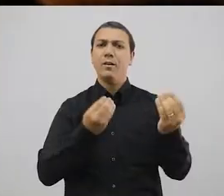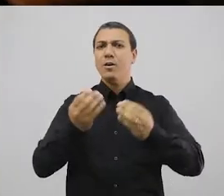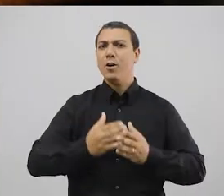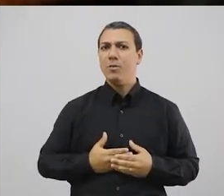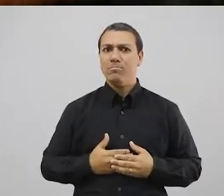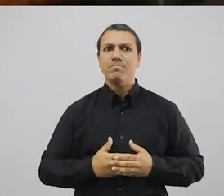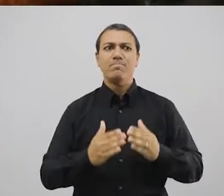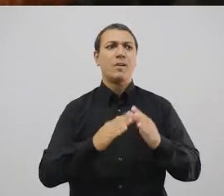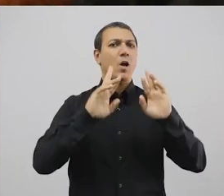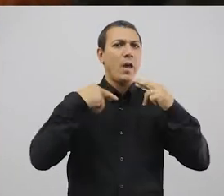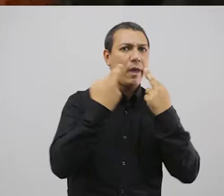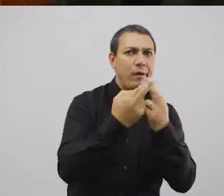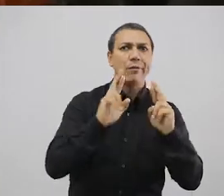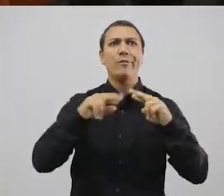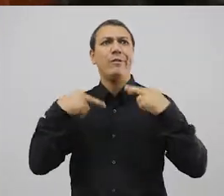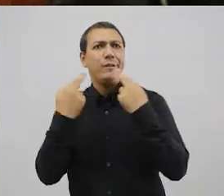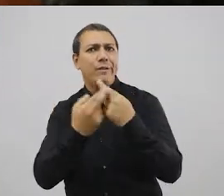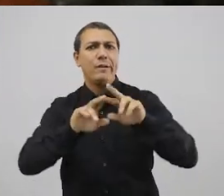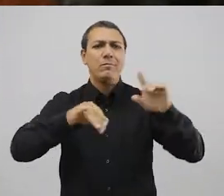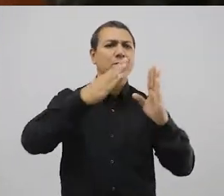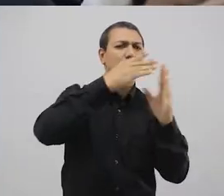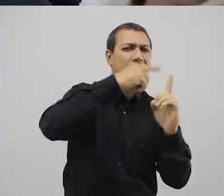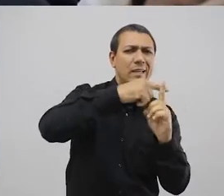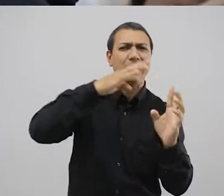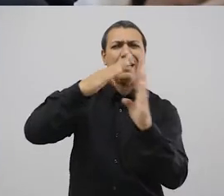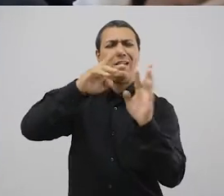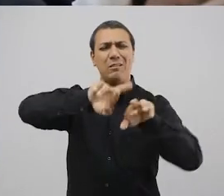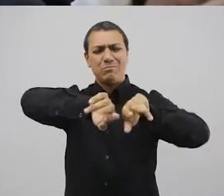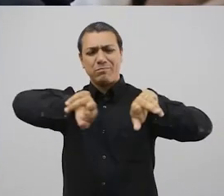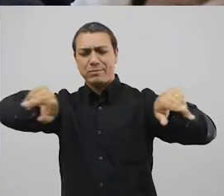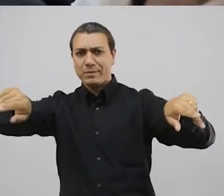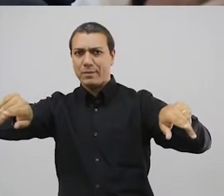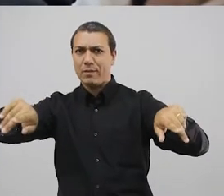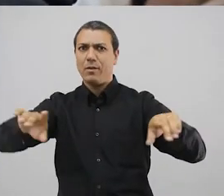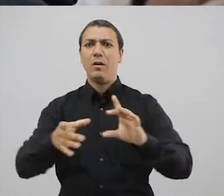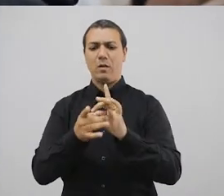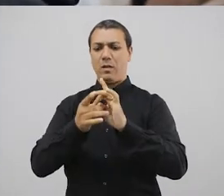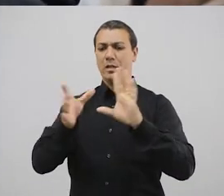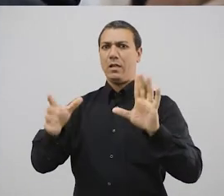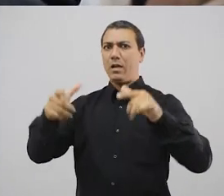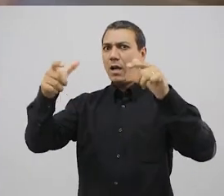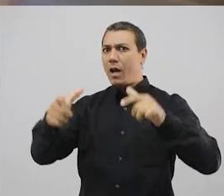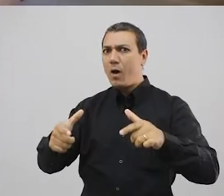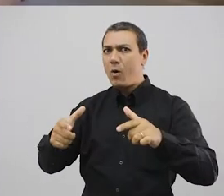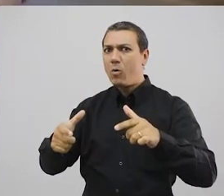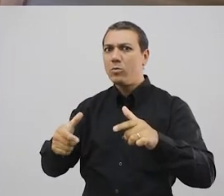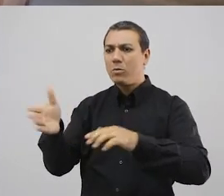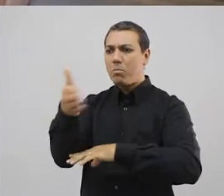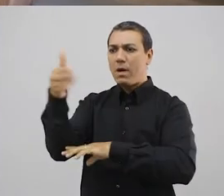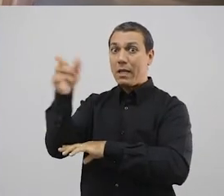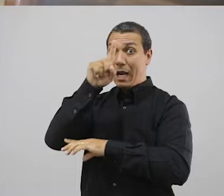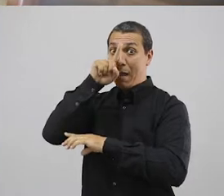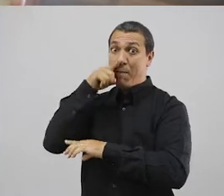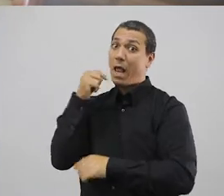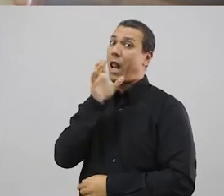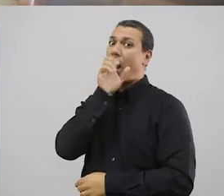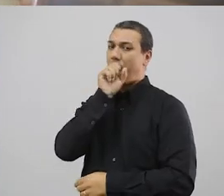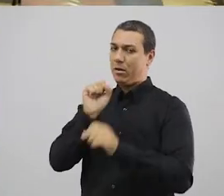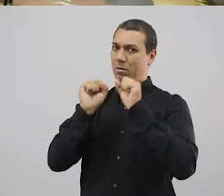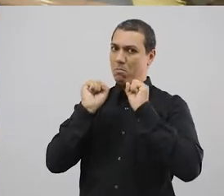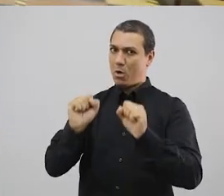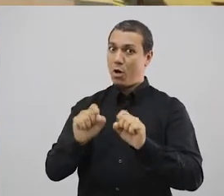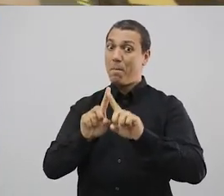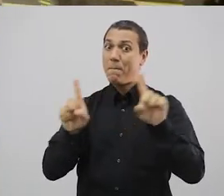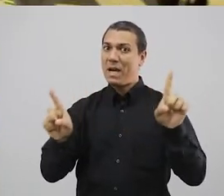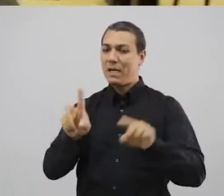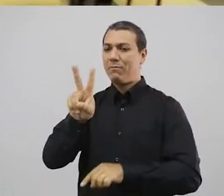coronavírus missas cultos e serviços religiosos foram liberadas para o público nas regiões de bandeira amarela e laranja